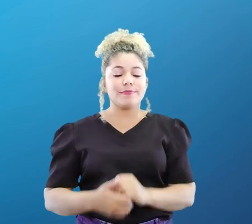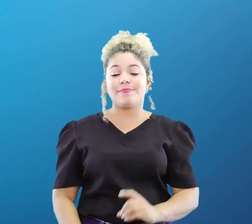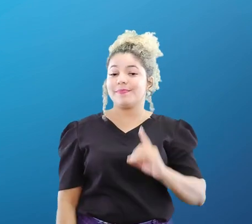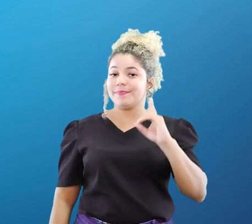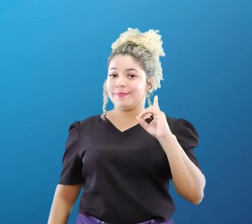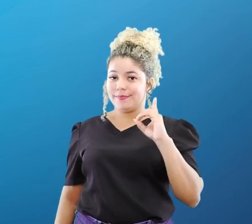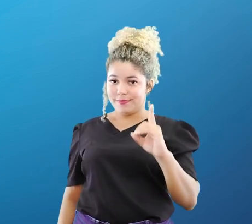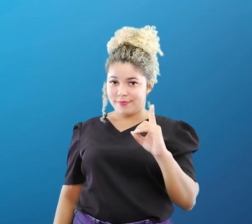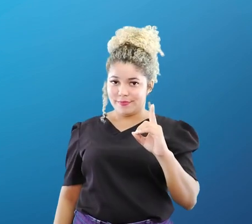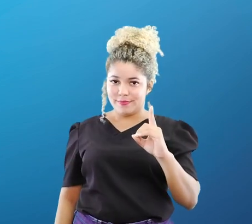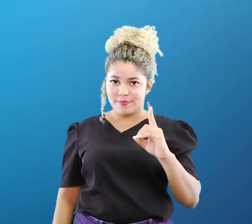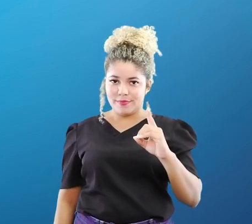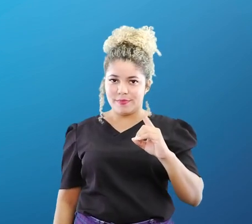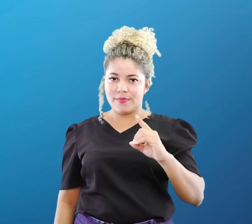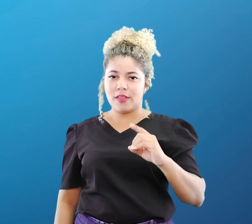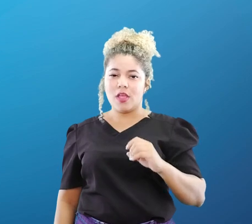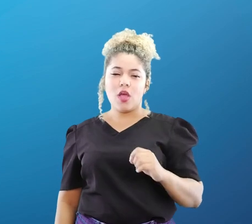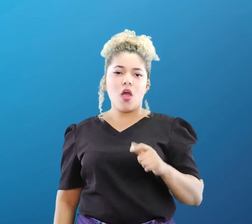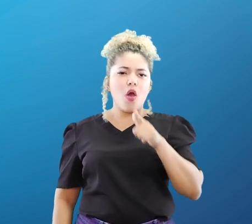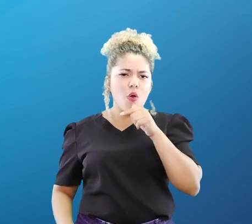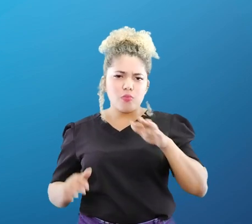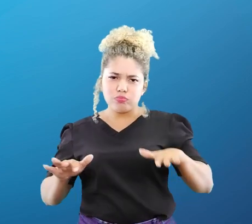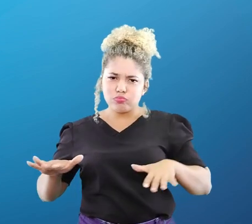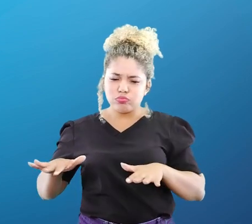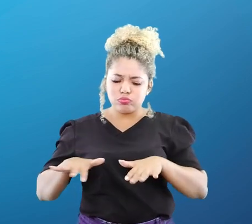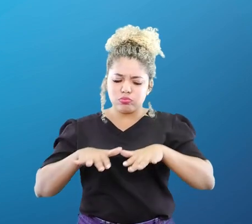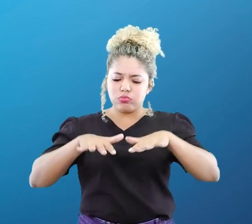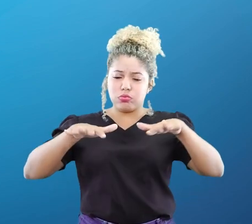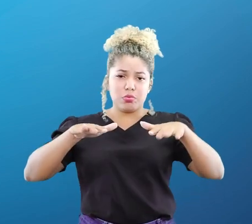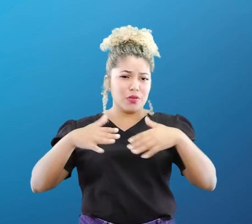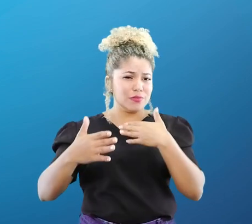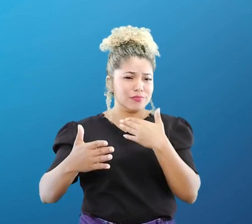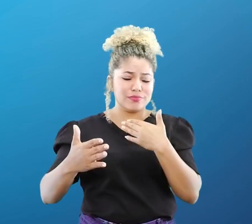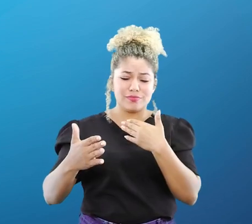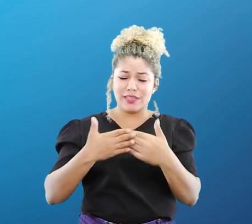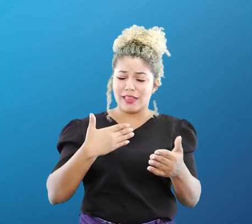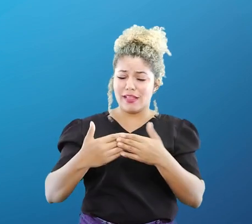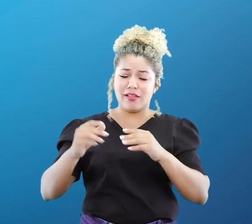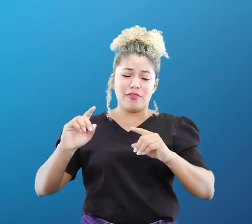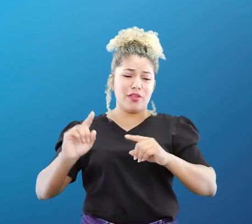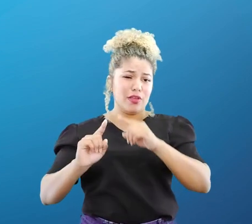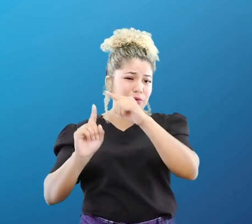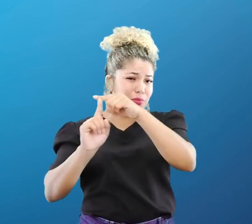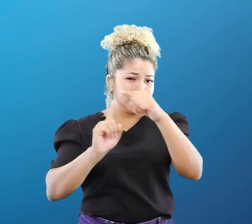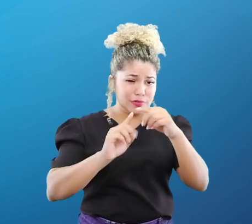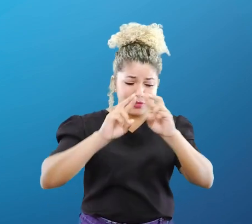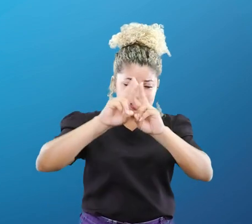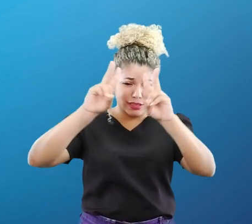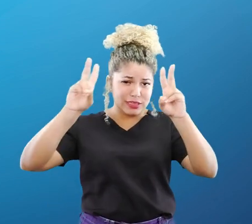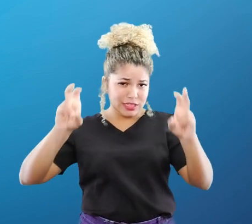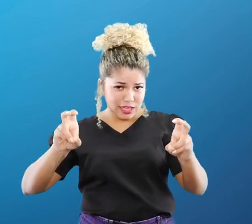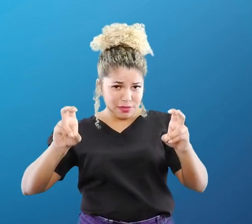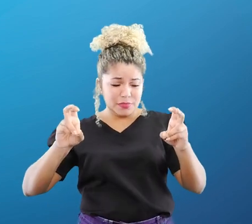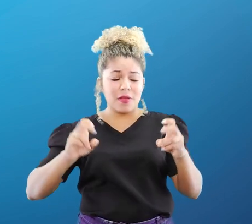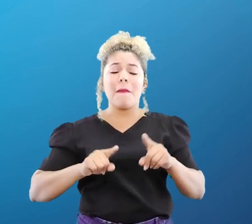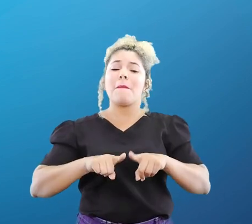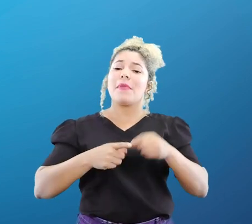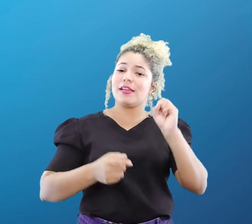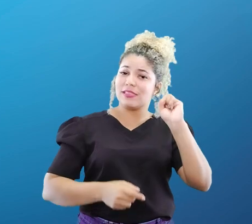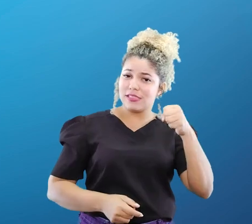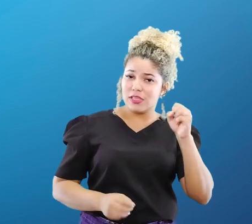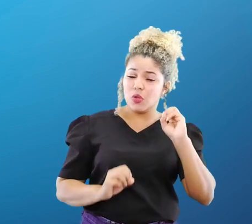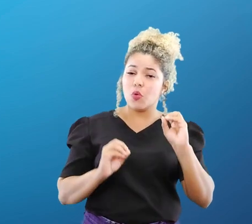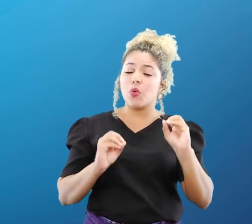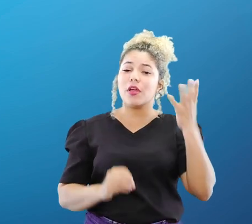D. A elevação do nível de rios não está relacionada aos tremores de terra, mas sim, tradicionalmente, associada